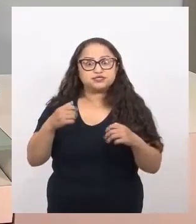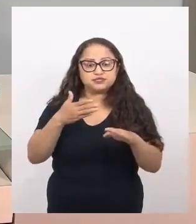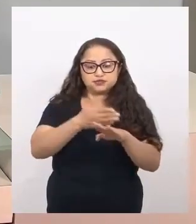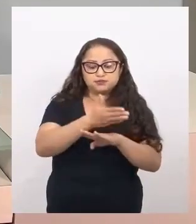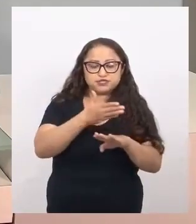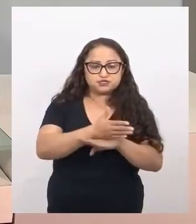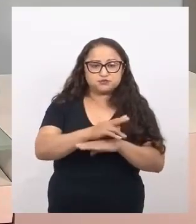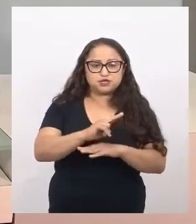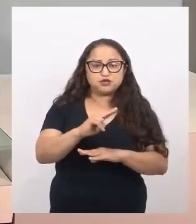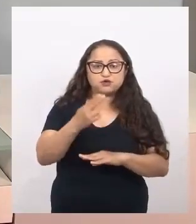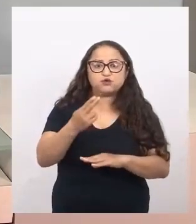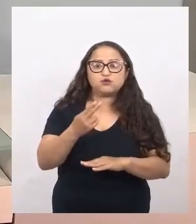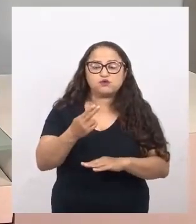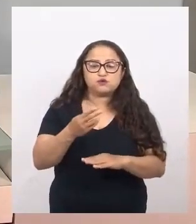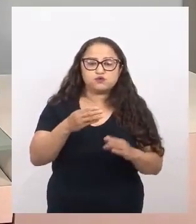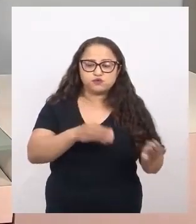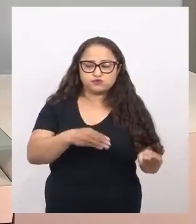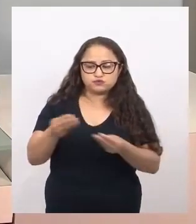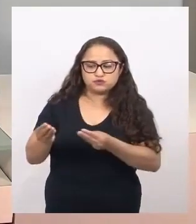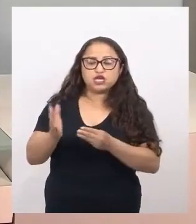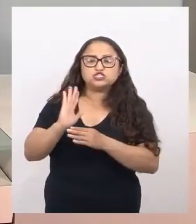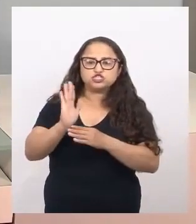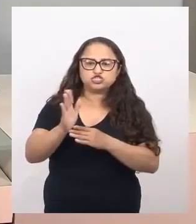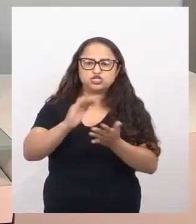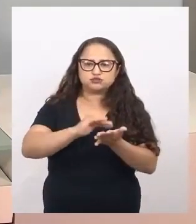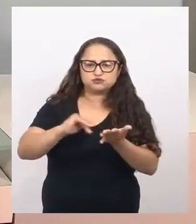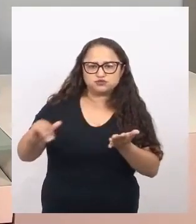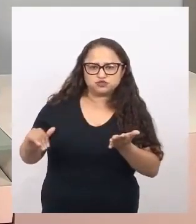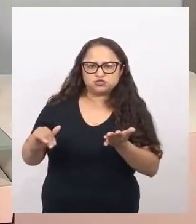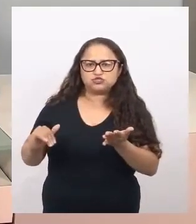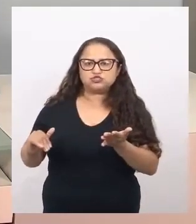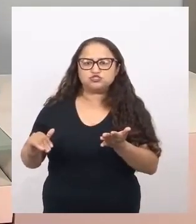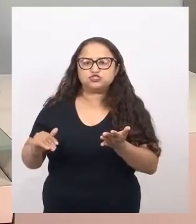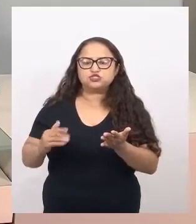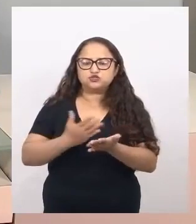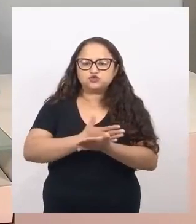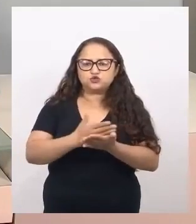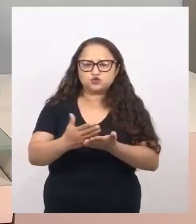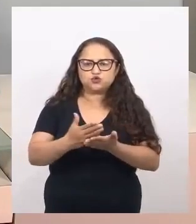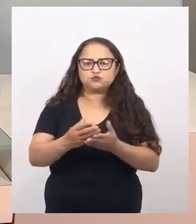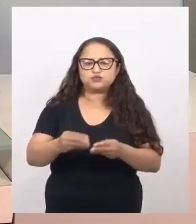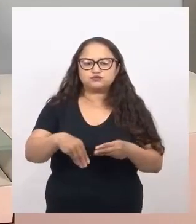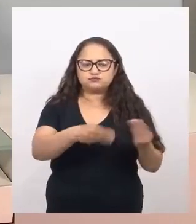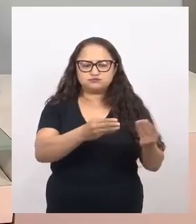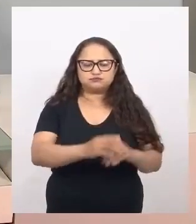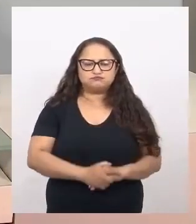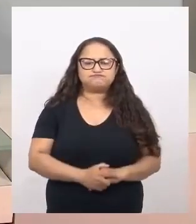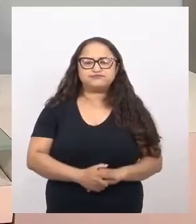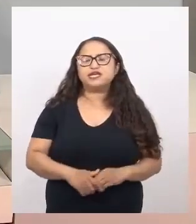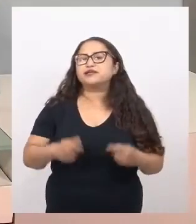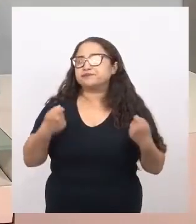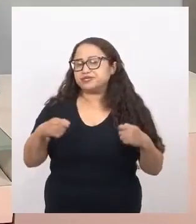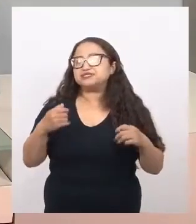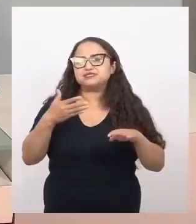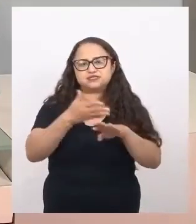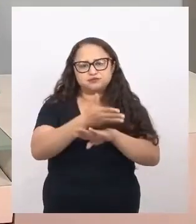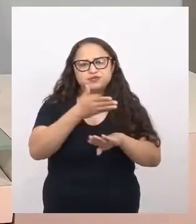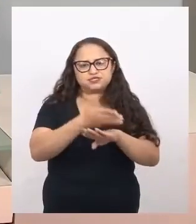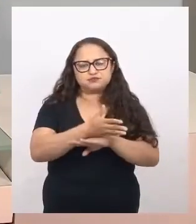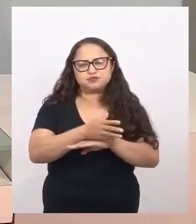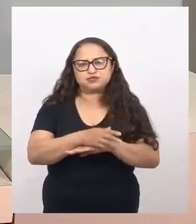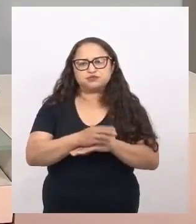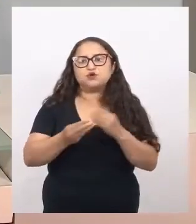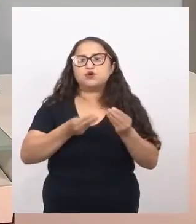a designação já o exclui do processo de atribuição inicial? Não, ele deve participar, tá? Como ele vai ser,